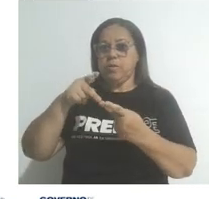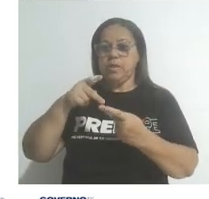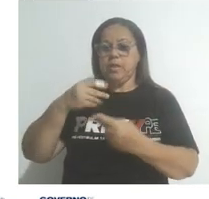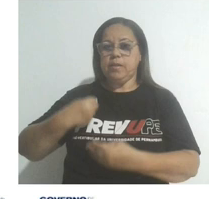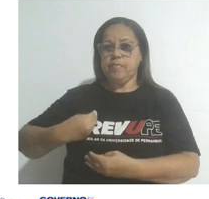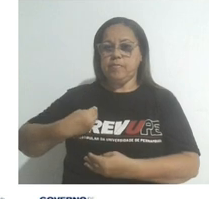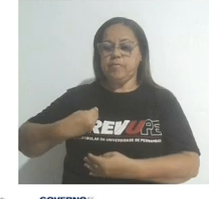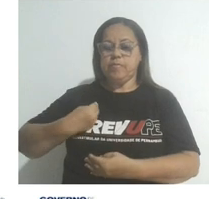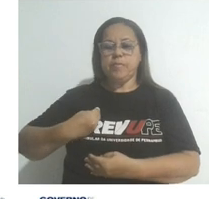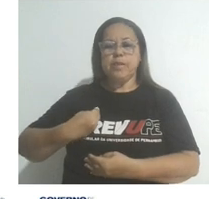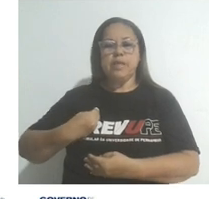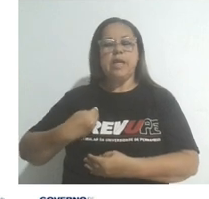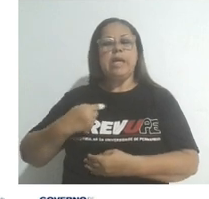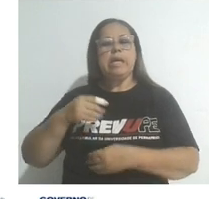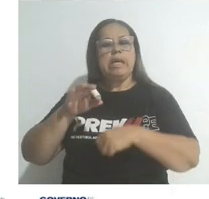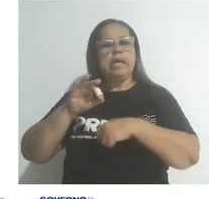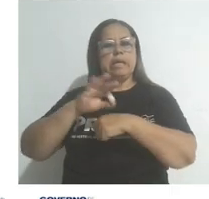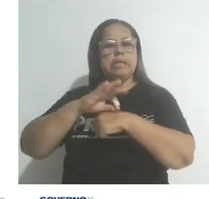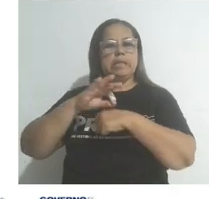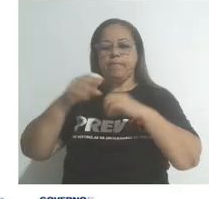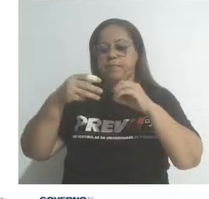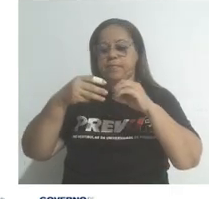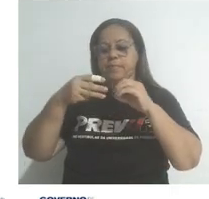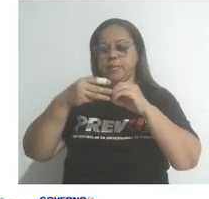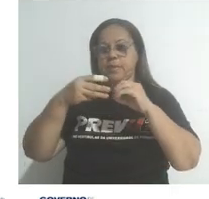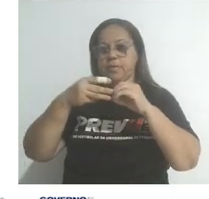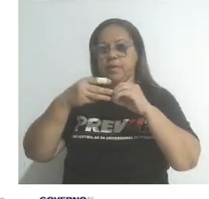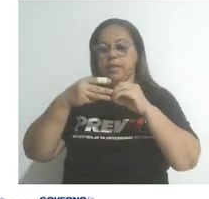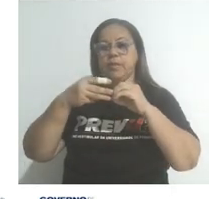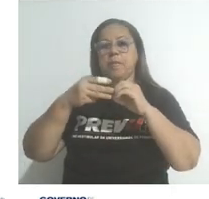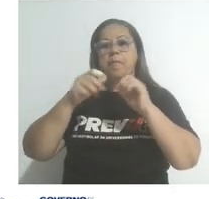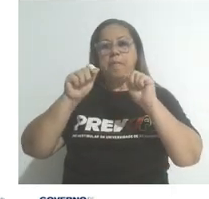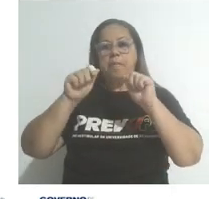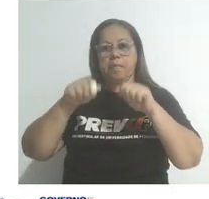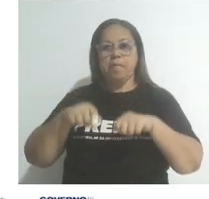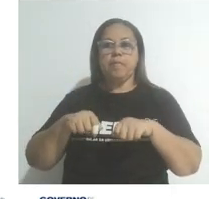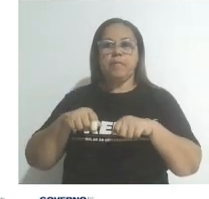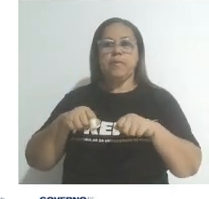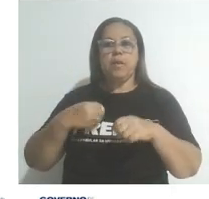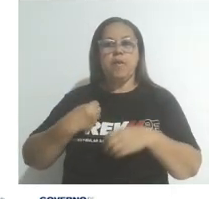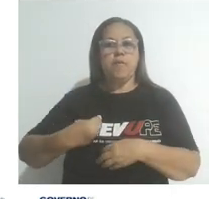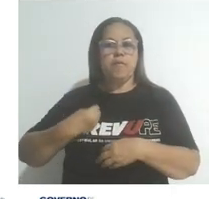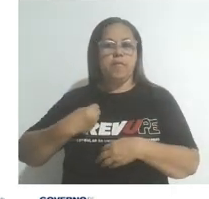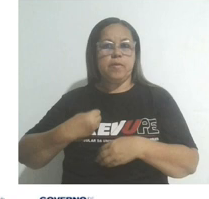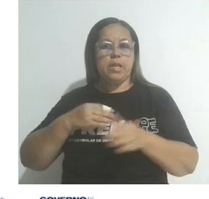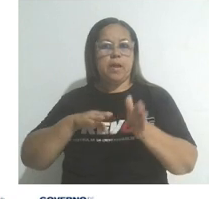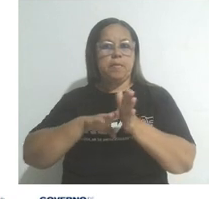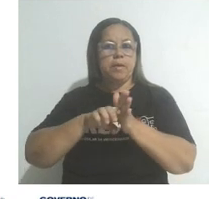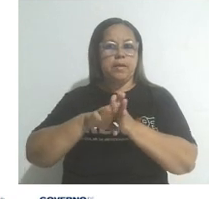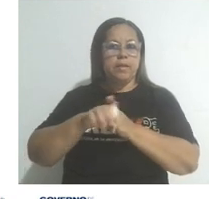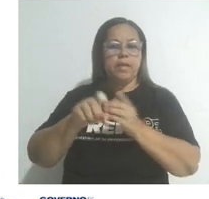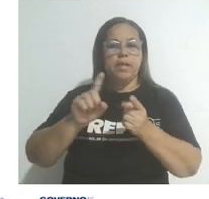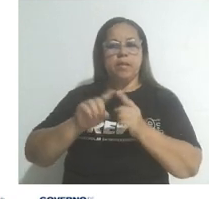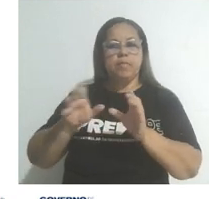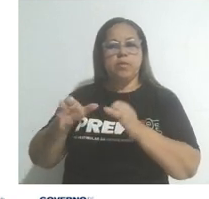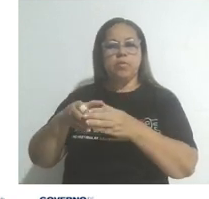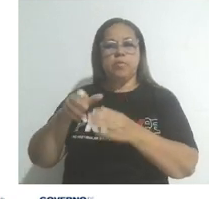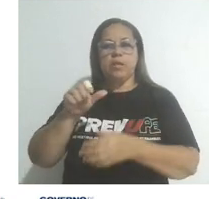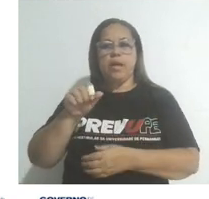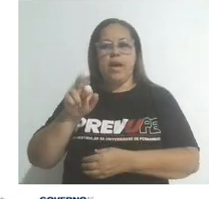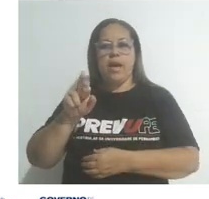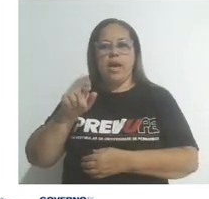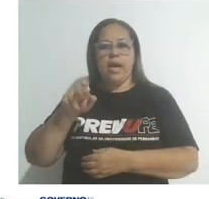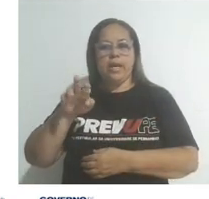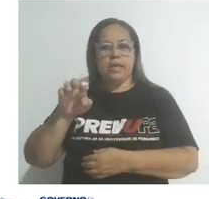elas são células, pessoal, que estão presentes, por exemplo, nas bactérias e nas chamadas árqueas, né? Um grupo muito particular de seres vivos aqui do nosso